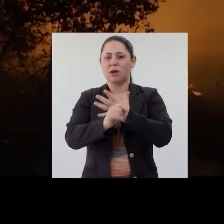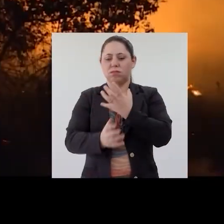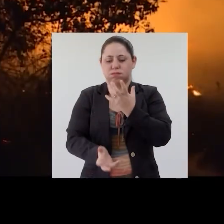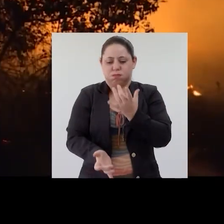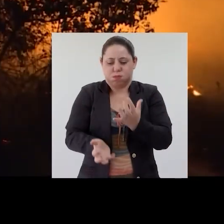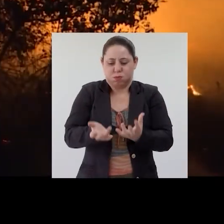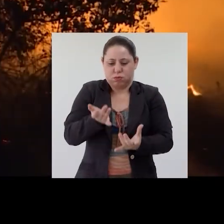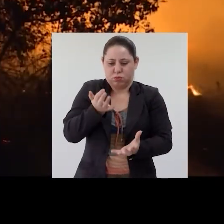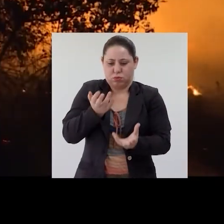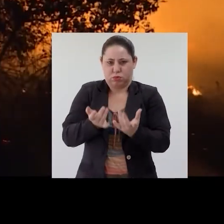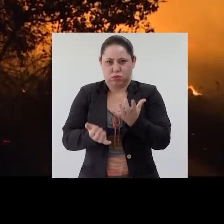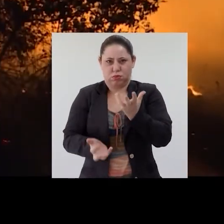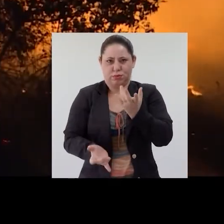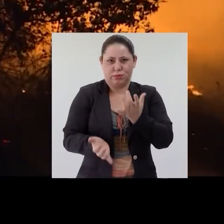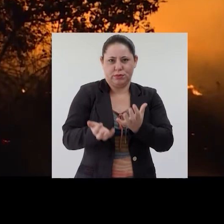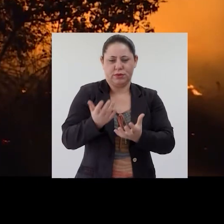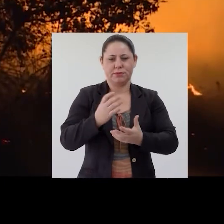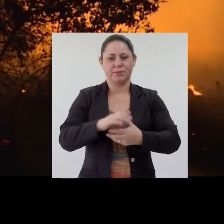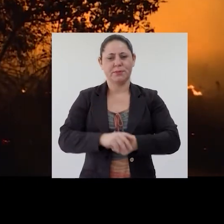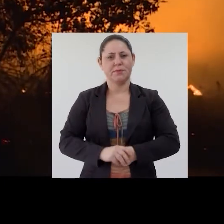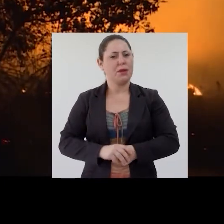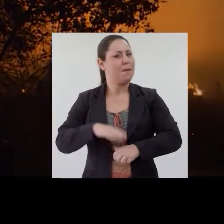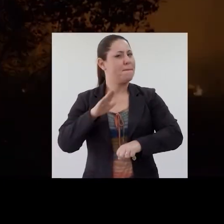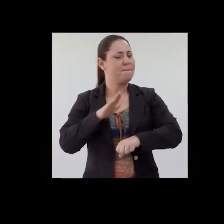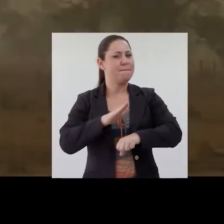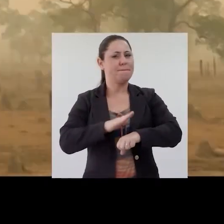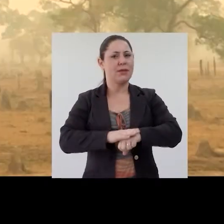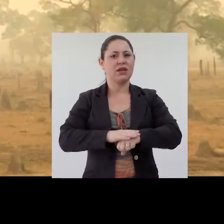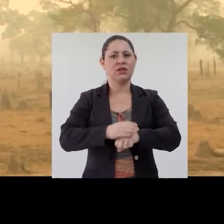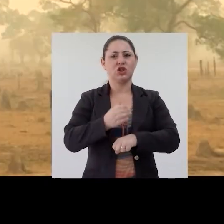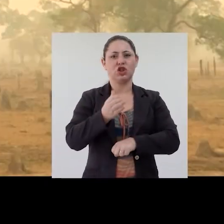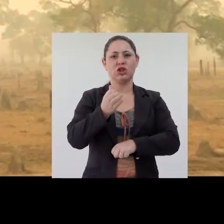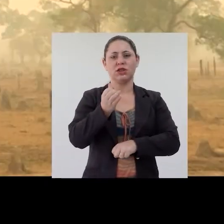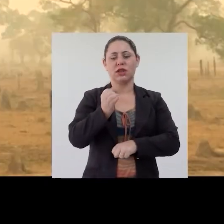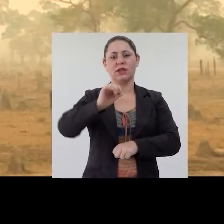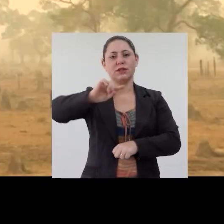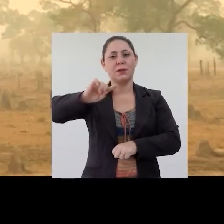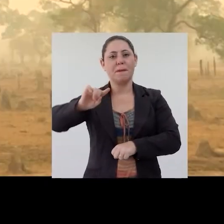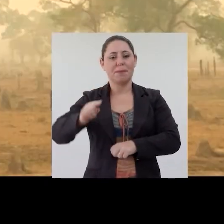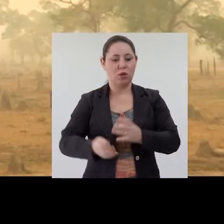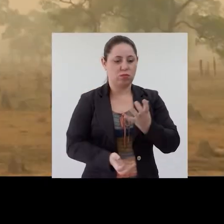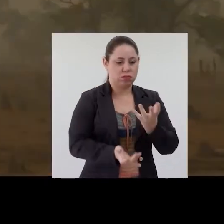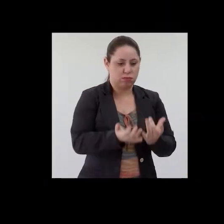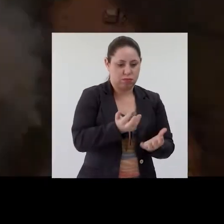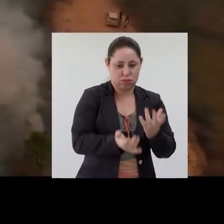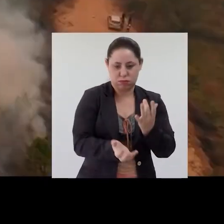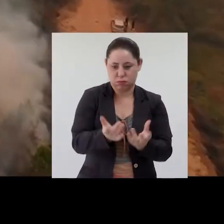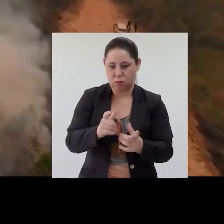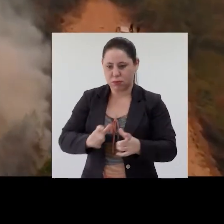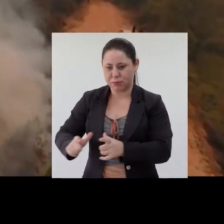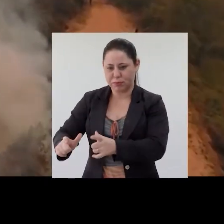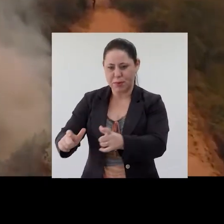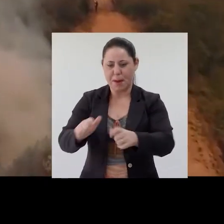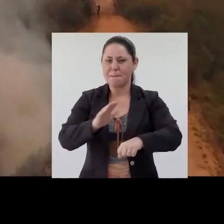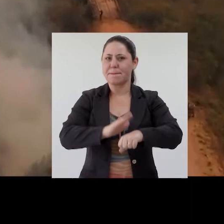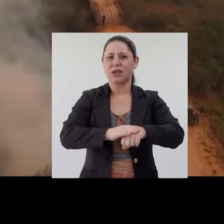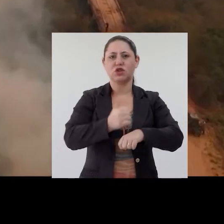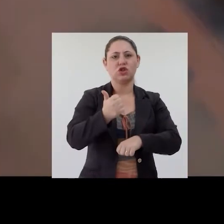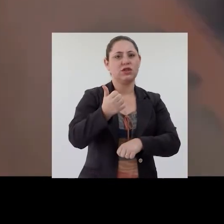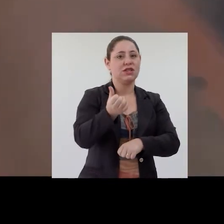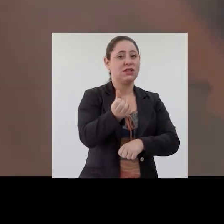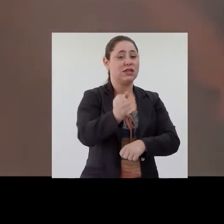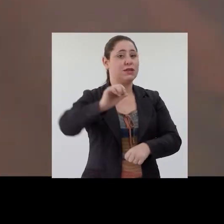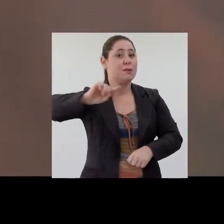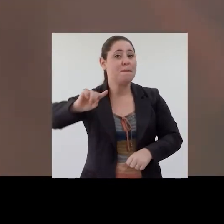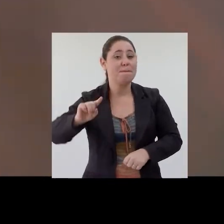O Pantanal está em chamas. São mais de 6 mil focos de incêndio até o momento e